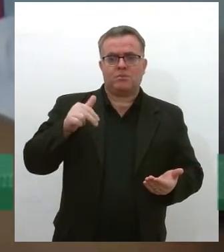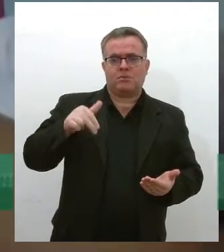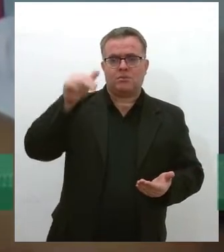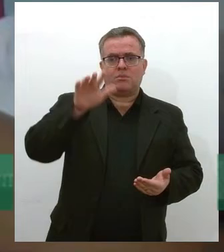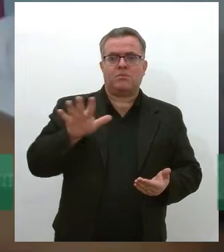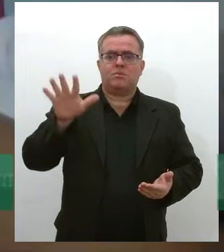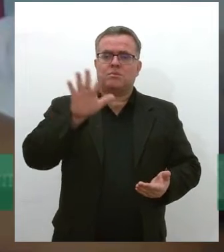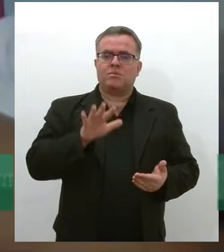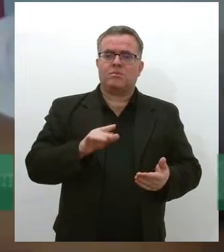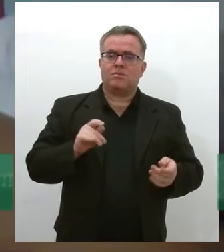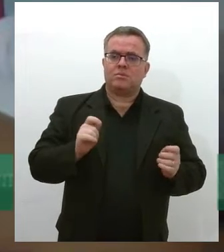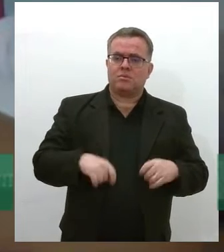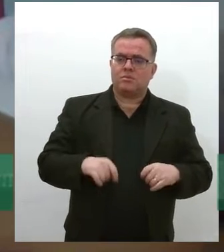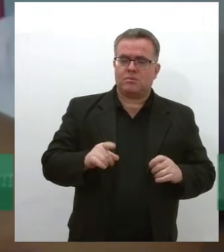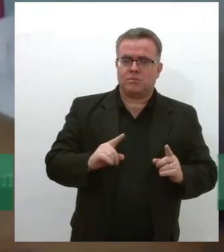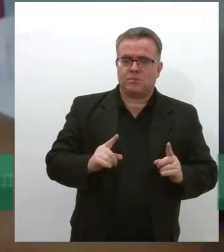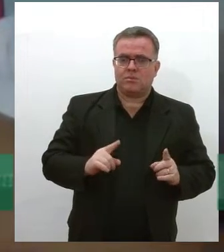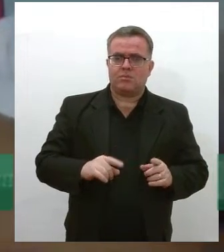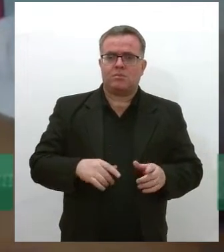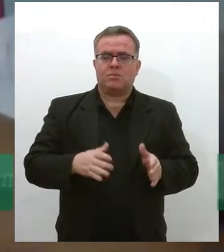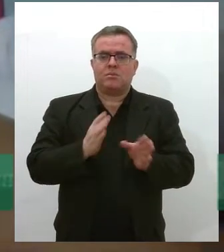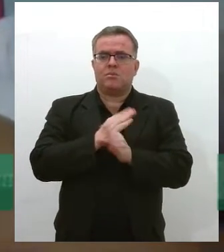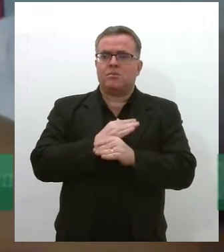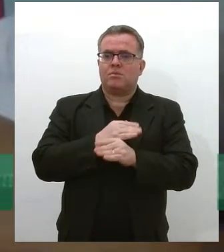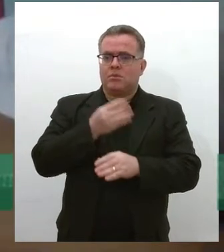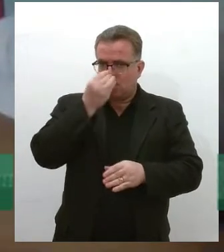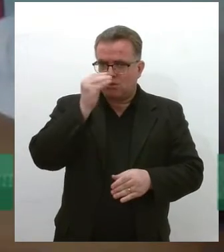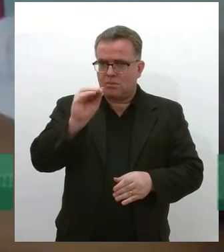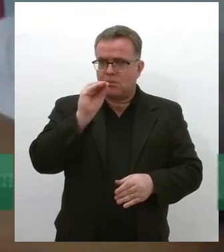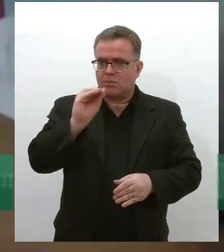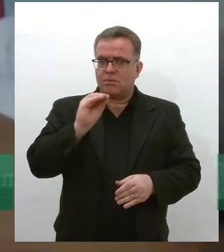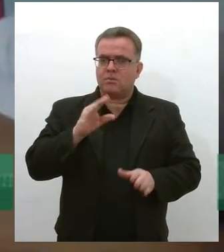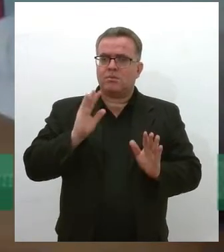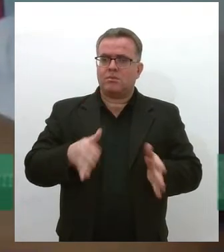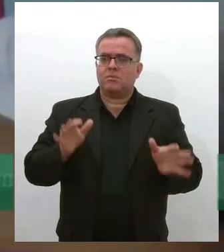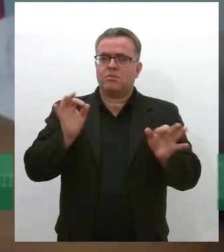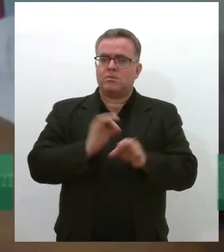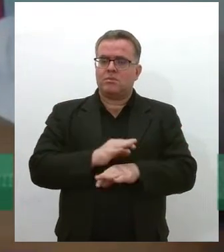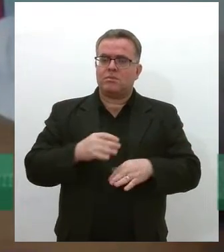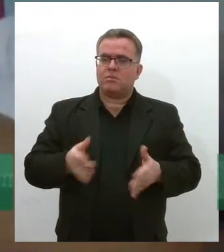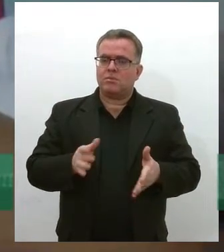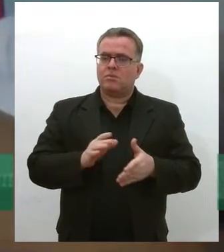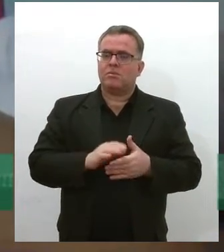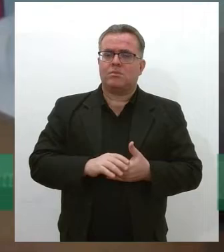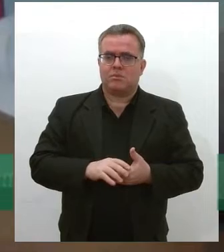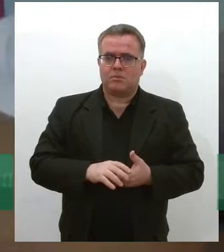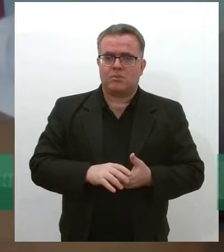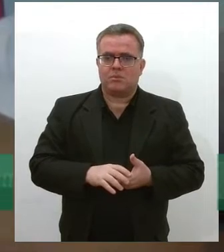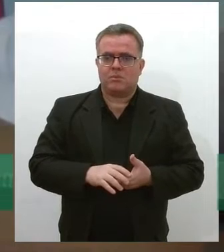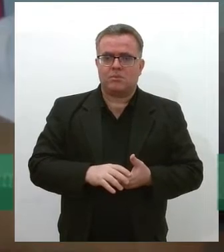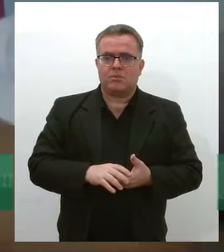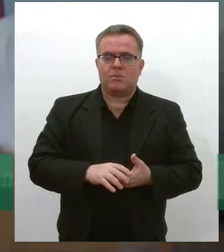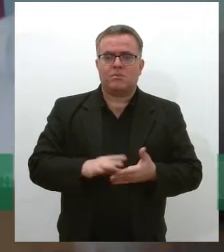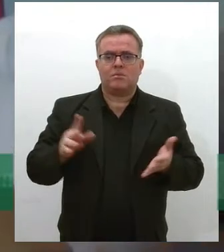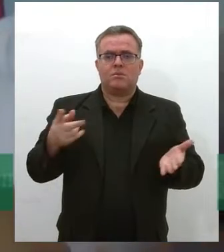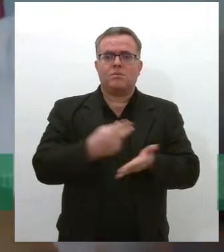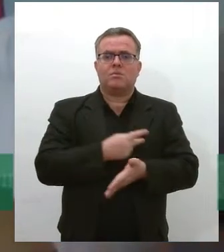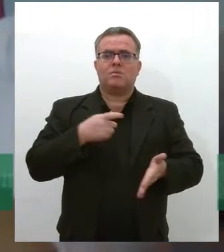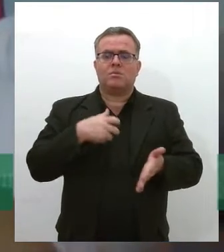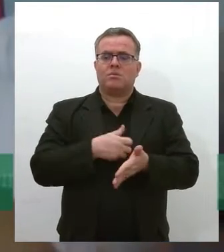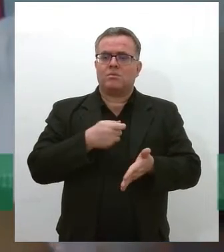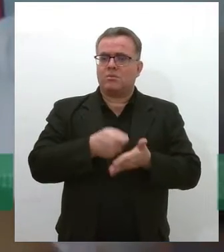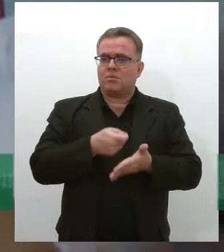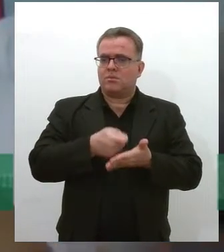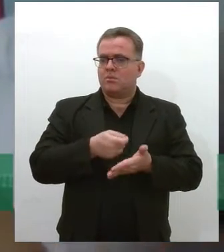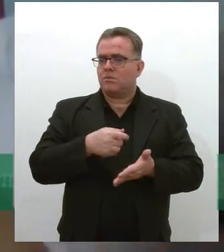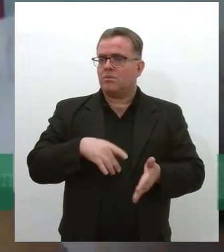sempre negligenciadas pela essa política joanina, né? Houve uma excessiva cobrança de impostos, até mesmo para sustentar